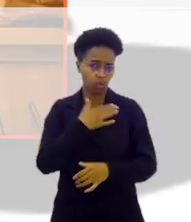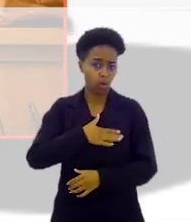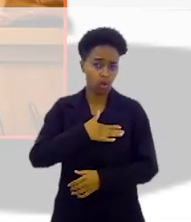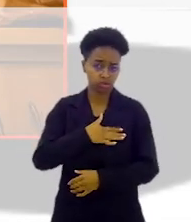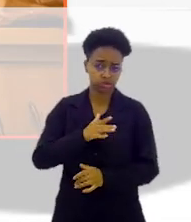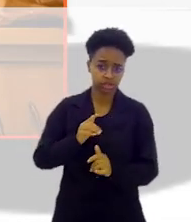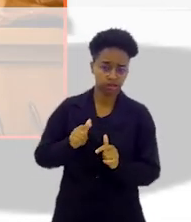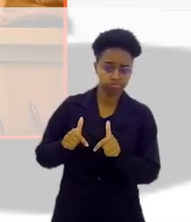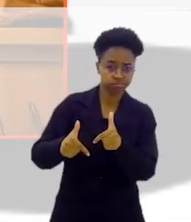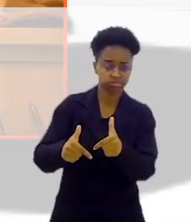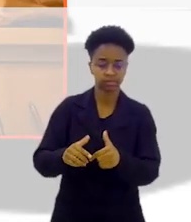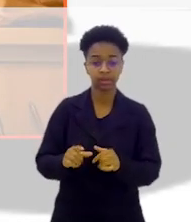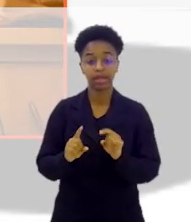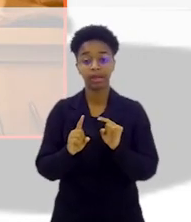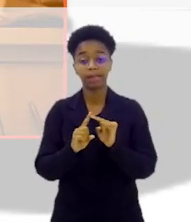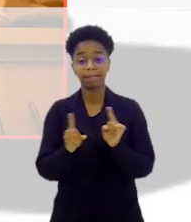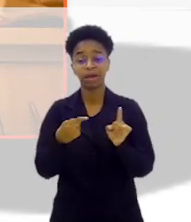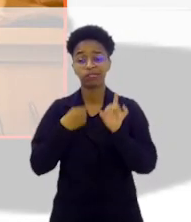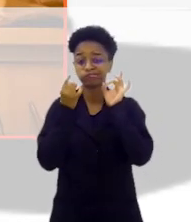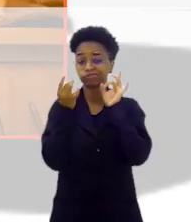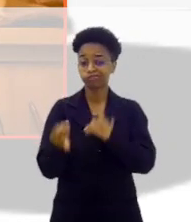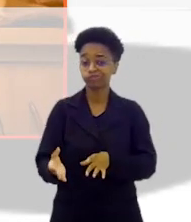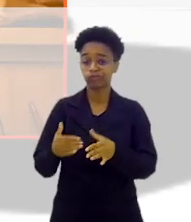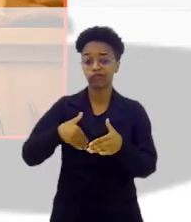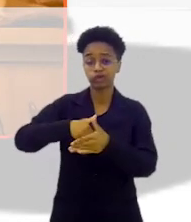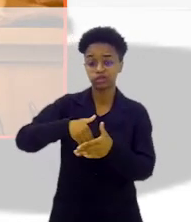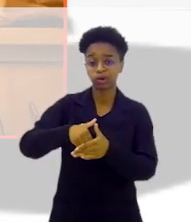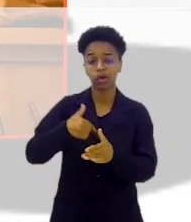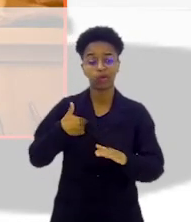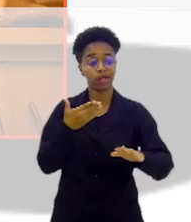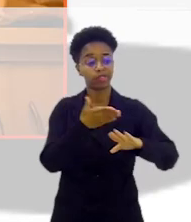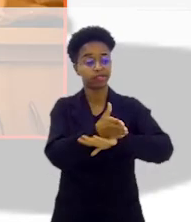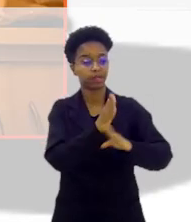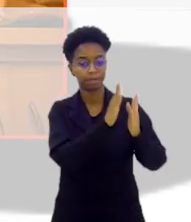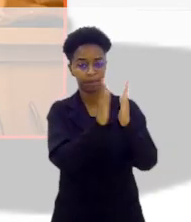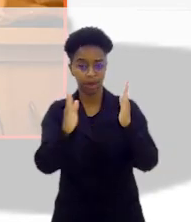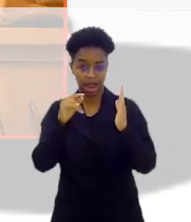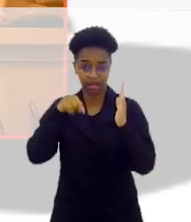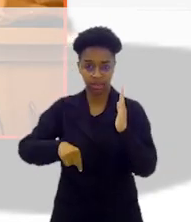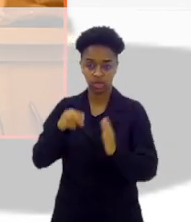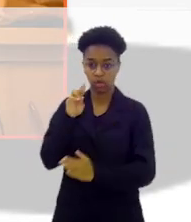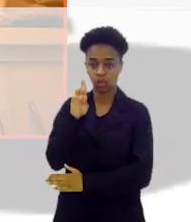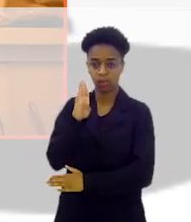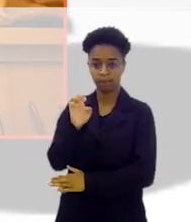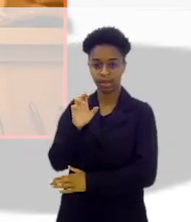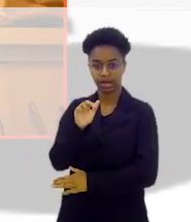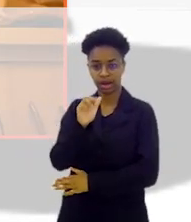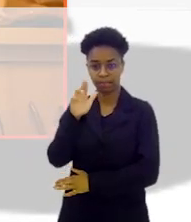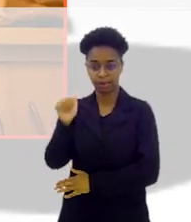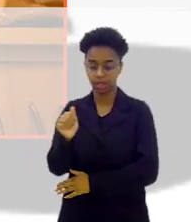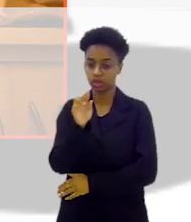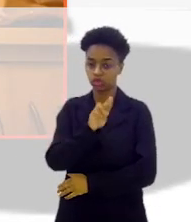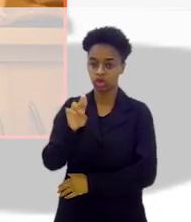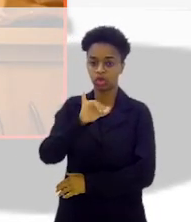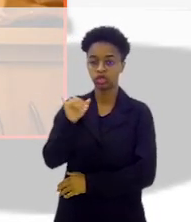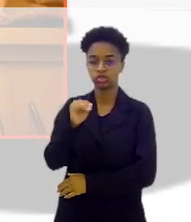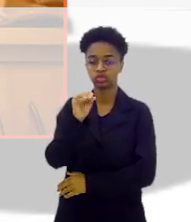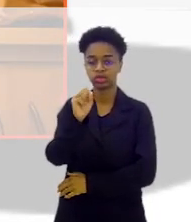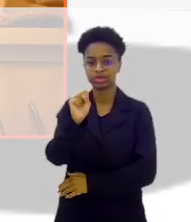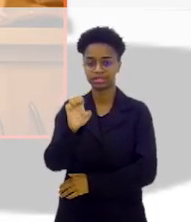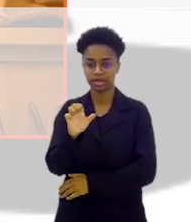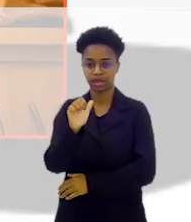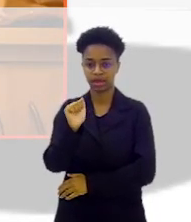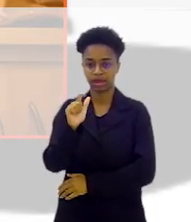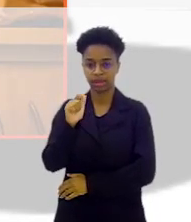Eu era um excelente centroavante. Eu deixei a bola e entrei numa biblioteca aqui em Uberaba, chamava-se Biblioteca Zé de Alencar, no